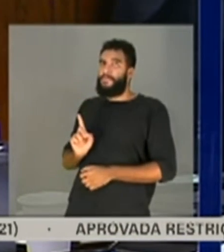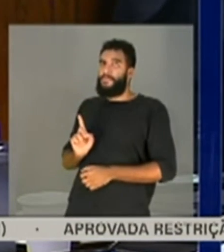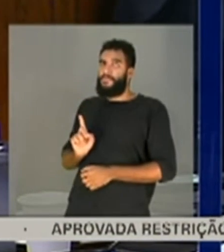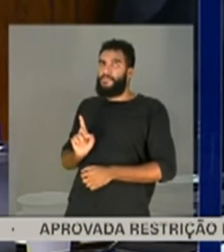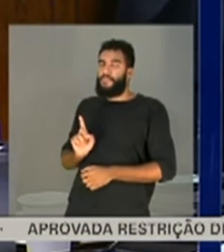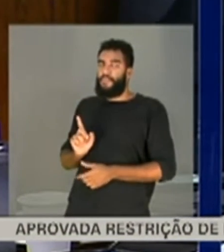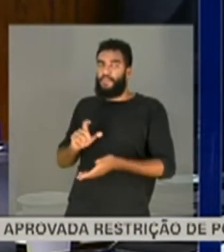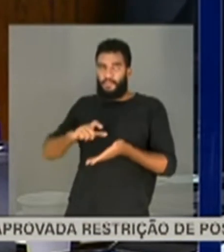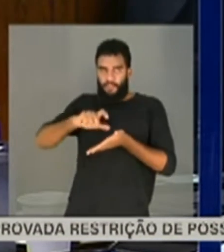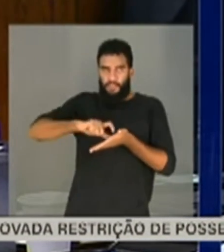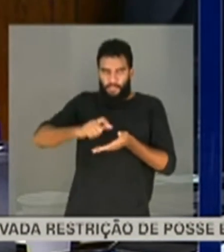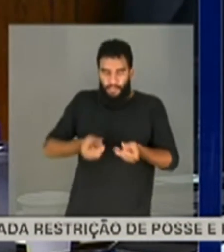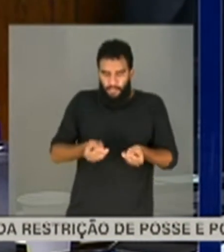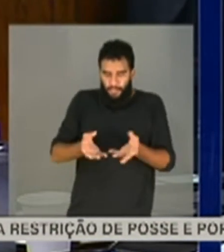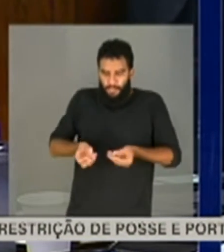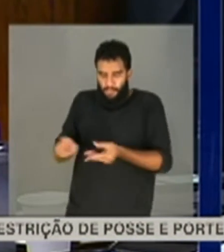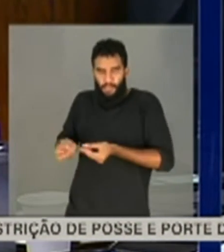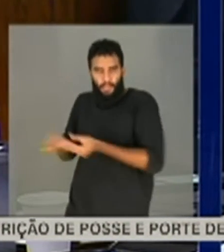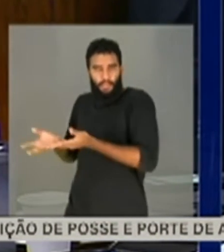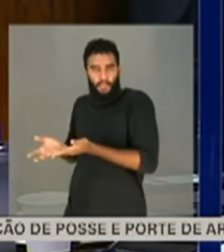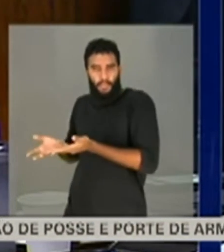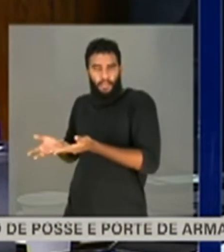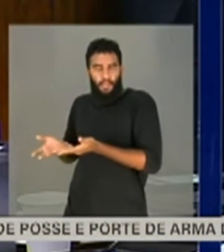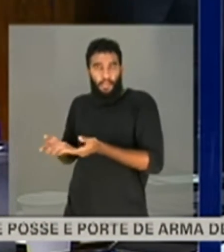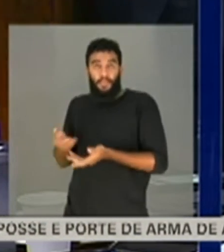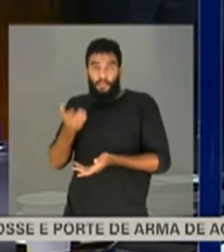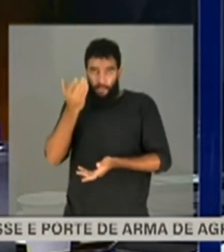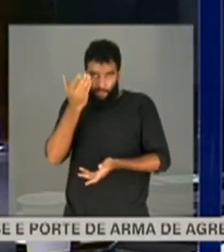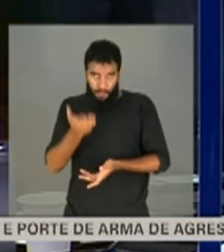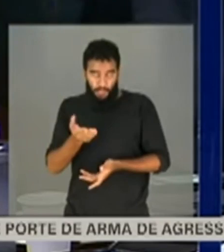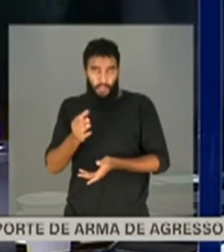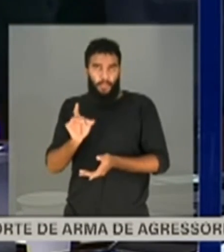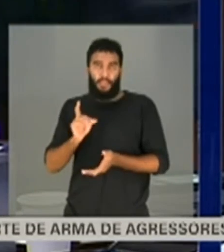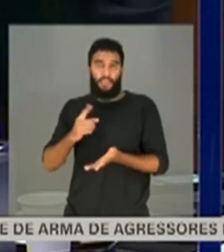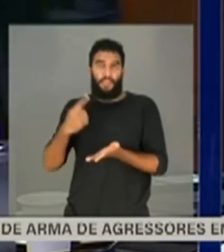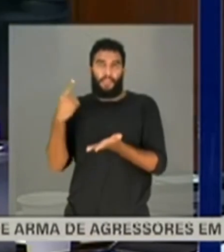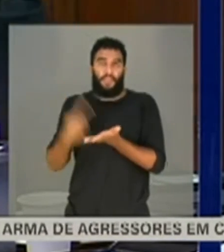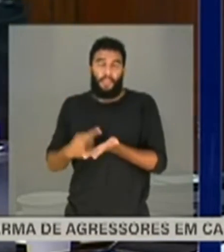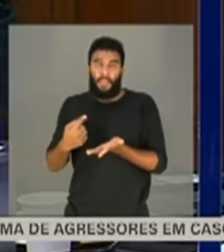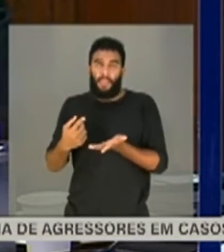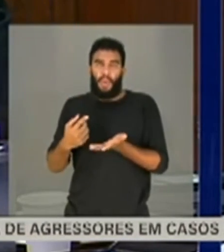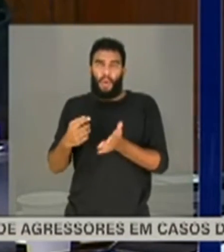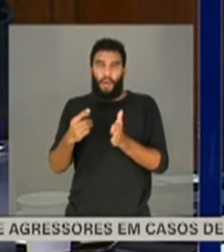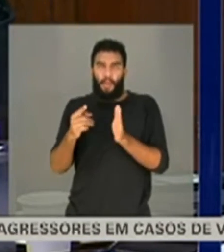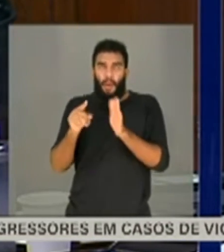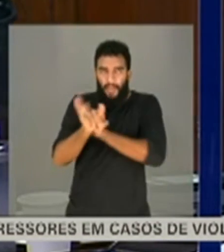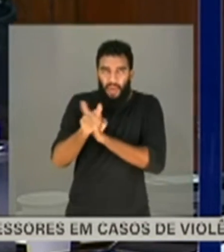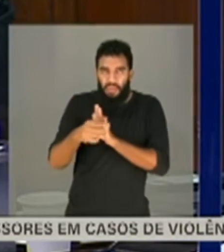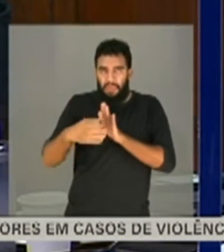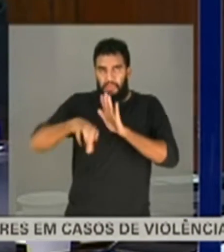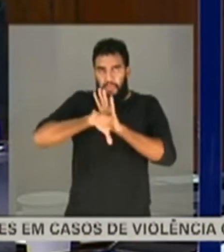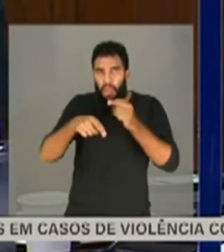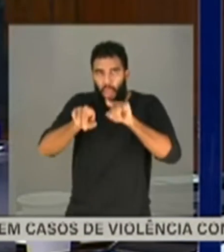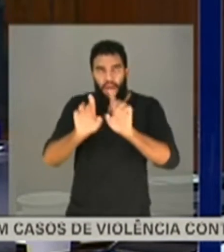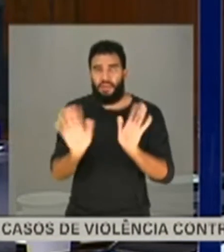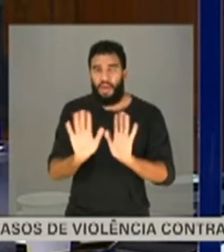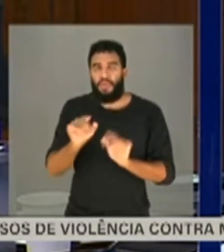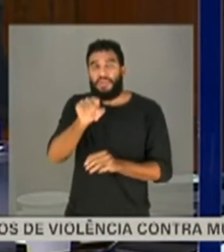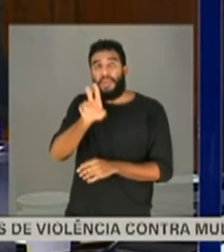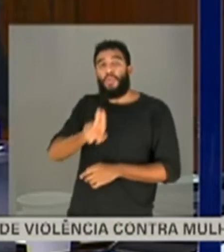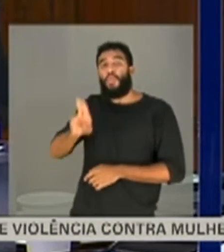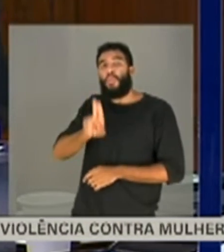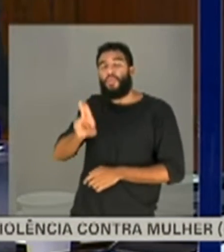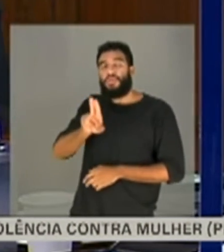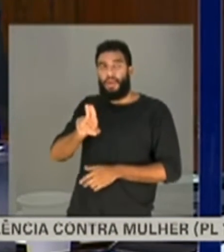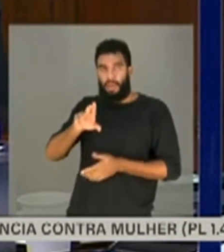Distribuição de cartões. O senhor, só para confirmar aqui uma pergunta não incriminatória, utiliza esse serviço,